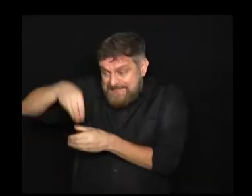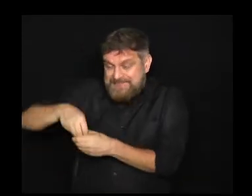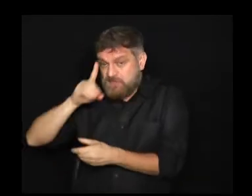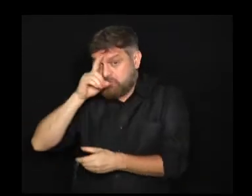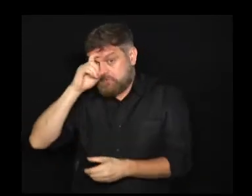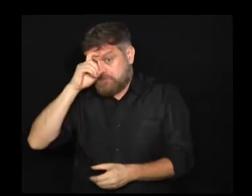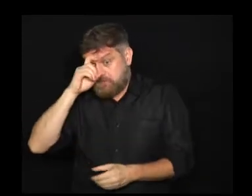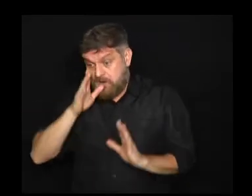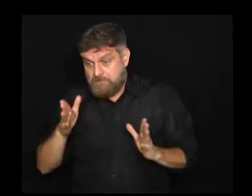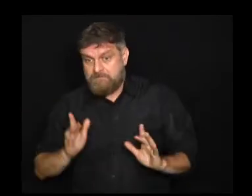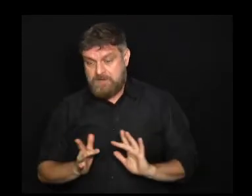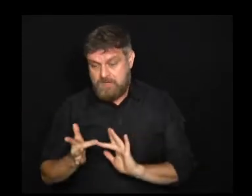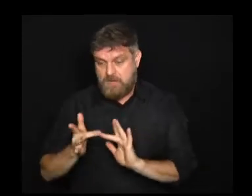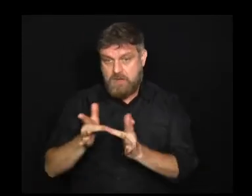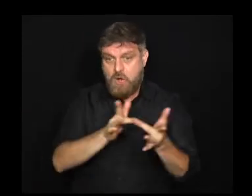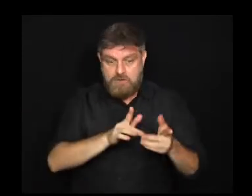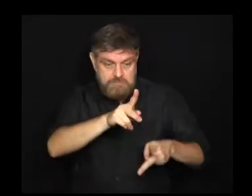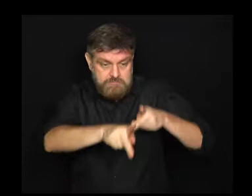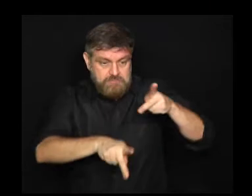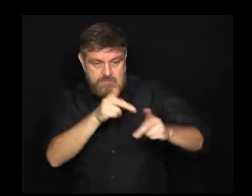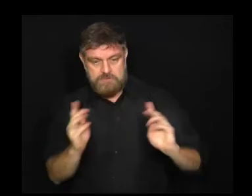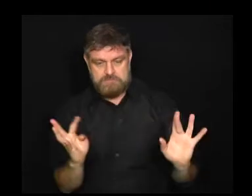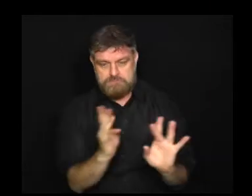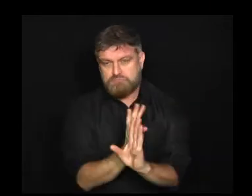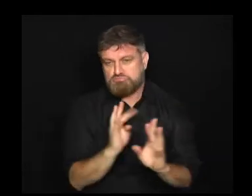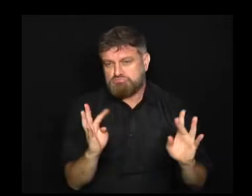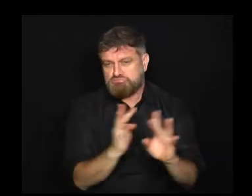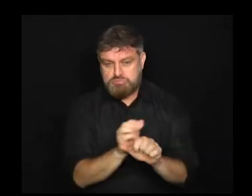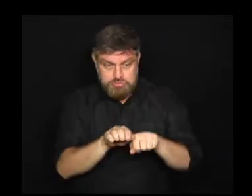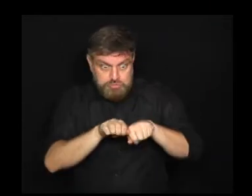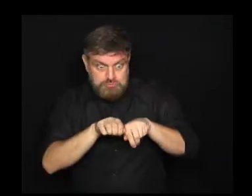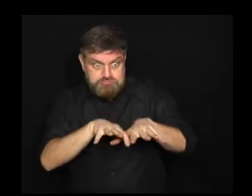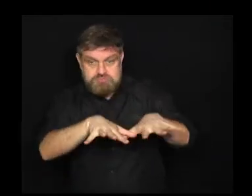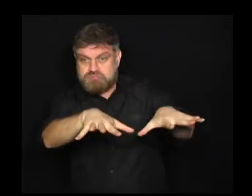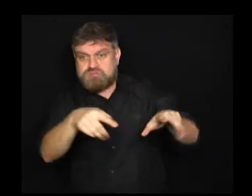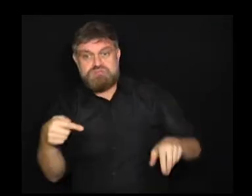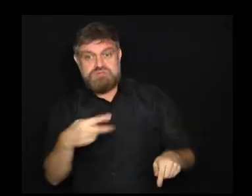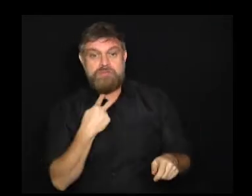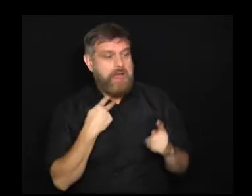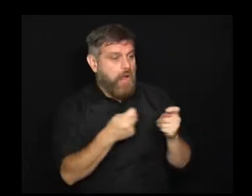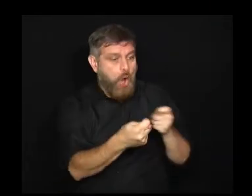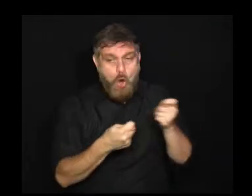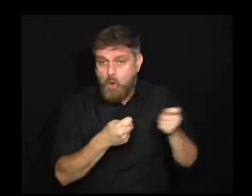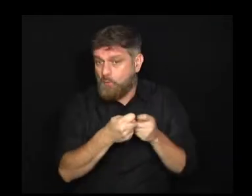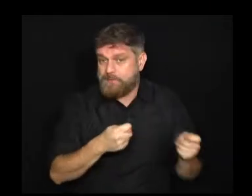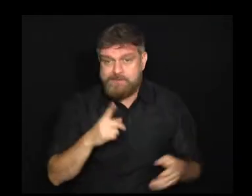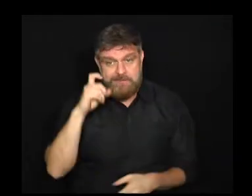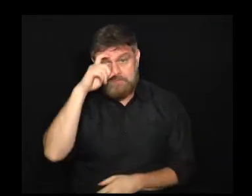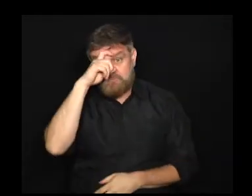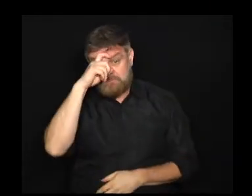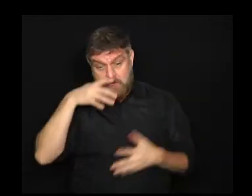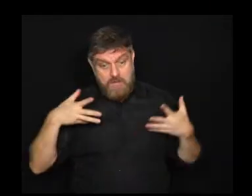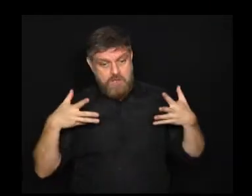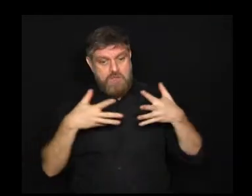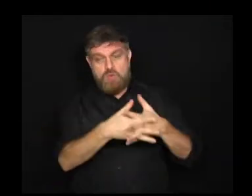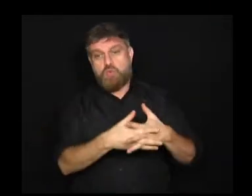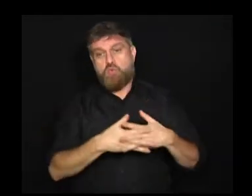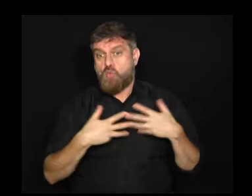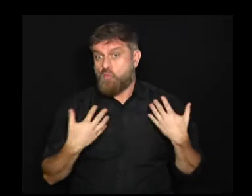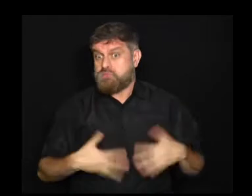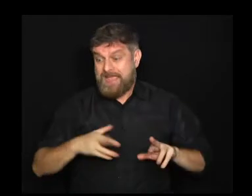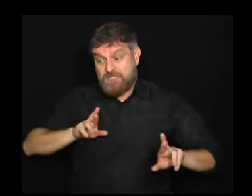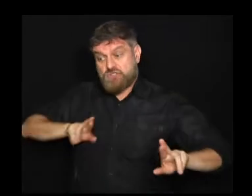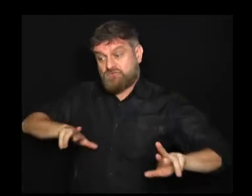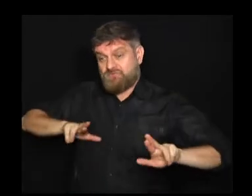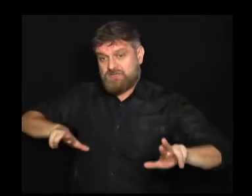transmitindo nas populações, nas comunidades, isso é um nível de complicação extremamente diferente,